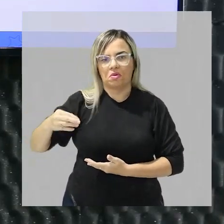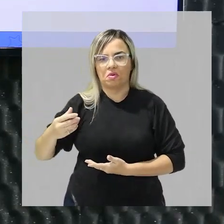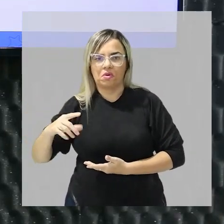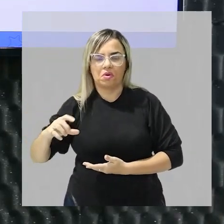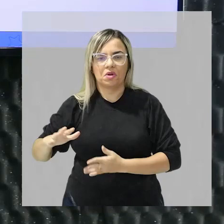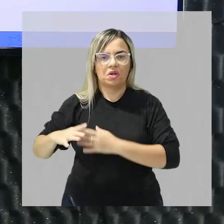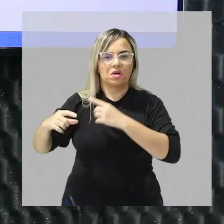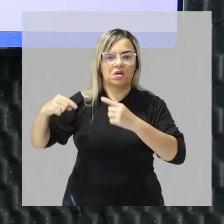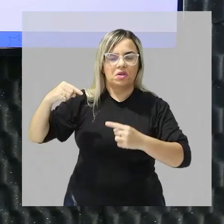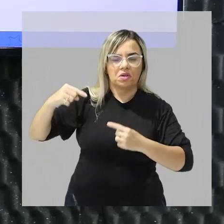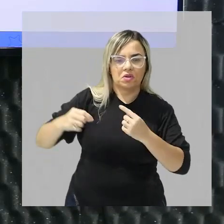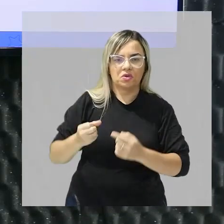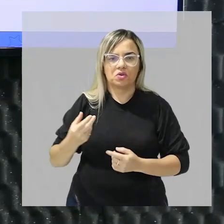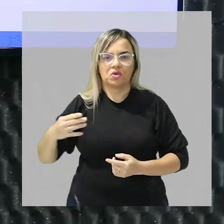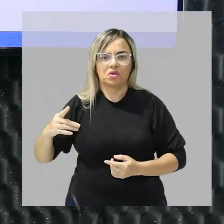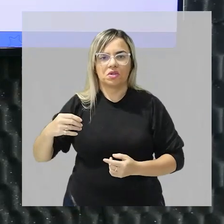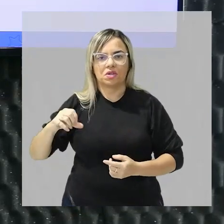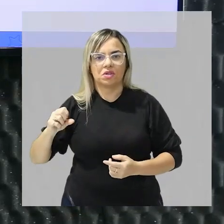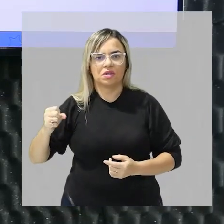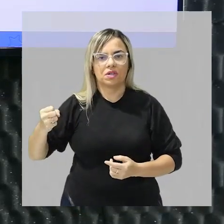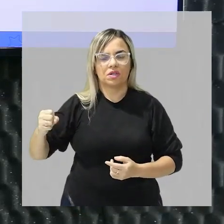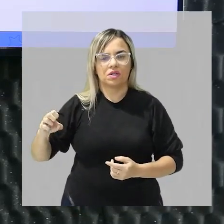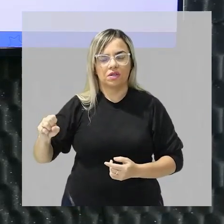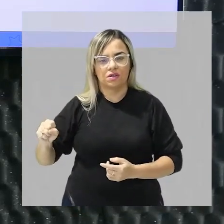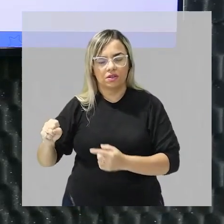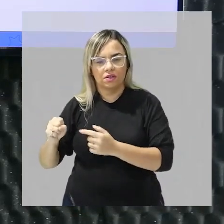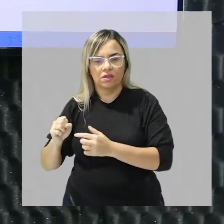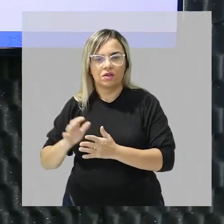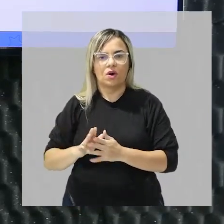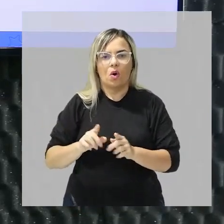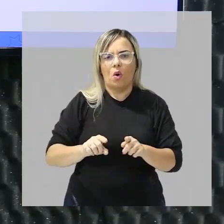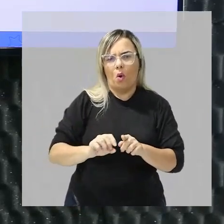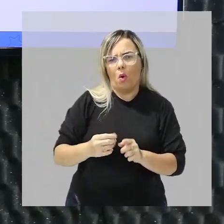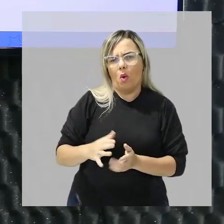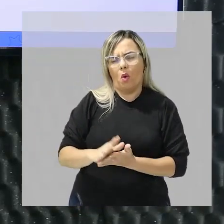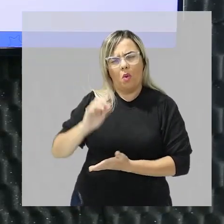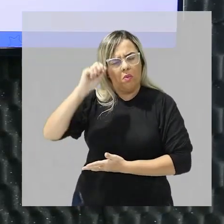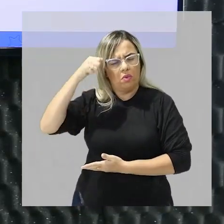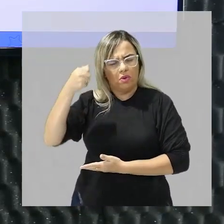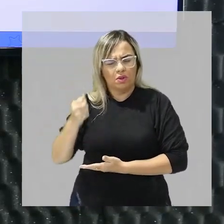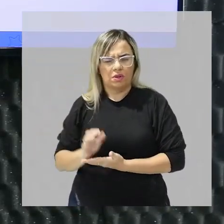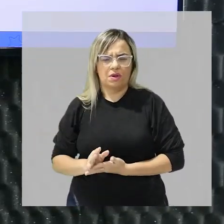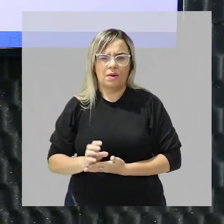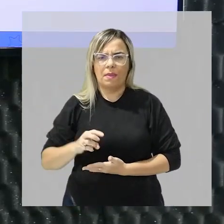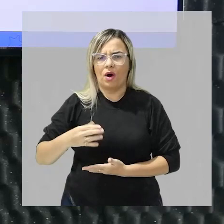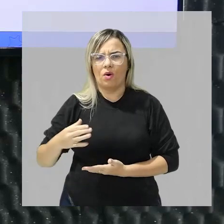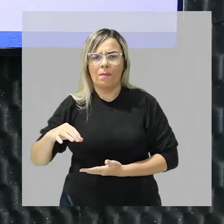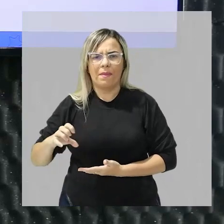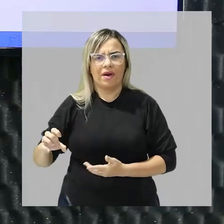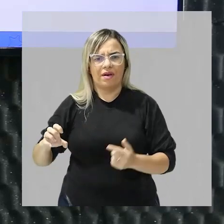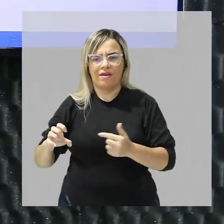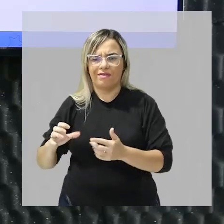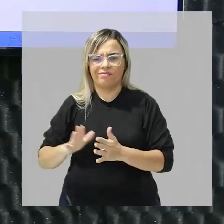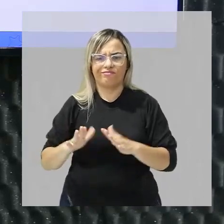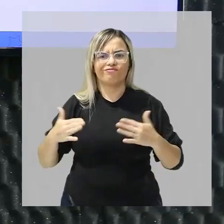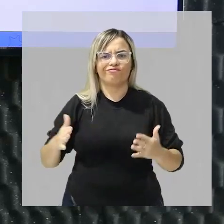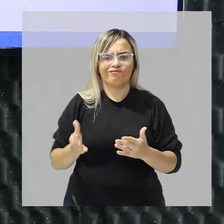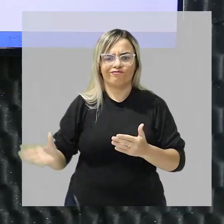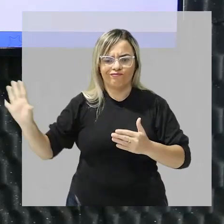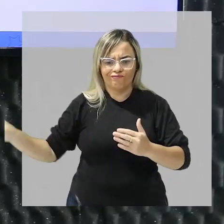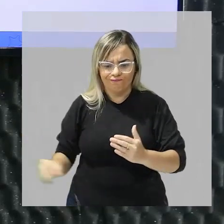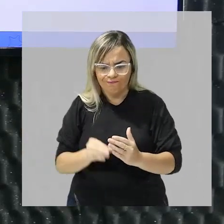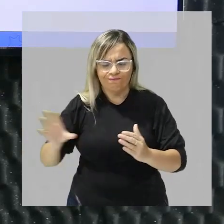de sudanês, ou negro descendente dos negros da região do Daomé, tanto faz. Você, a partir daquele momento, fazia